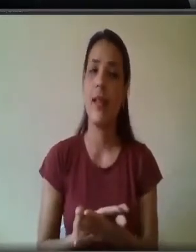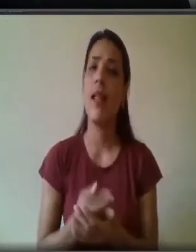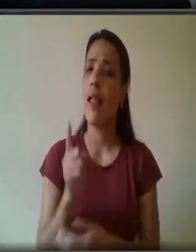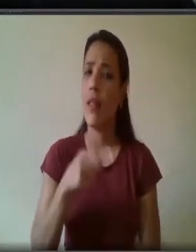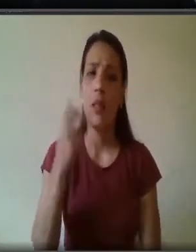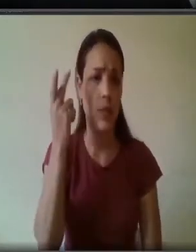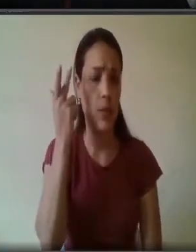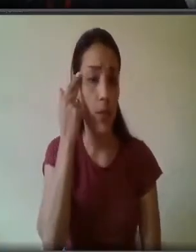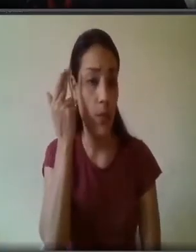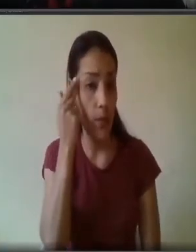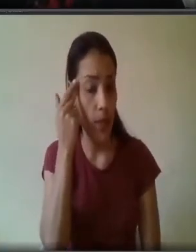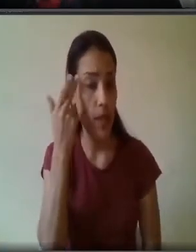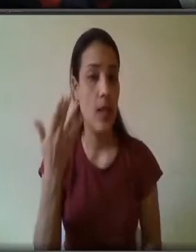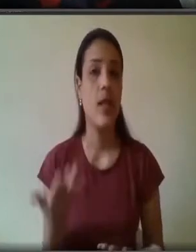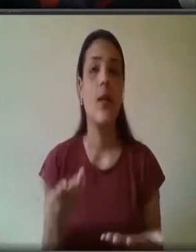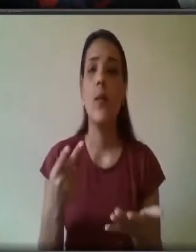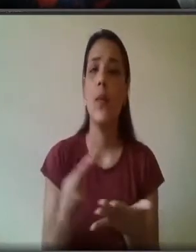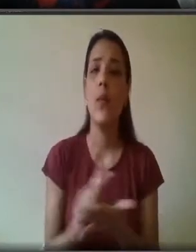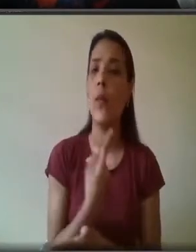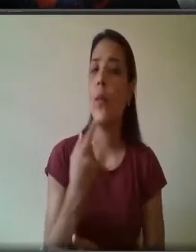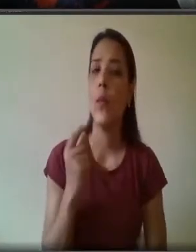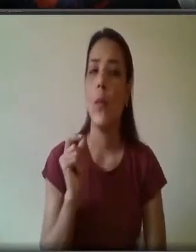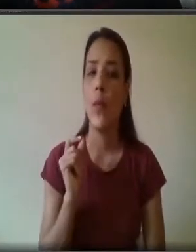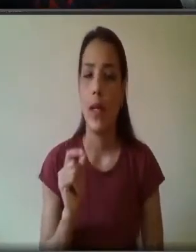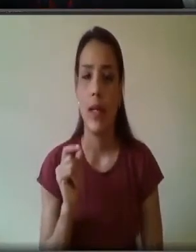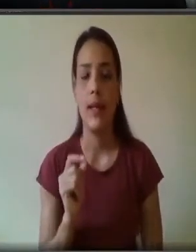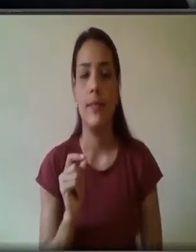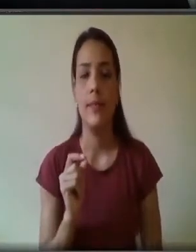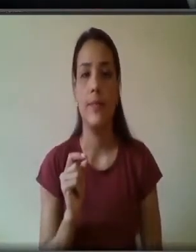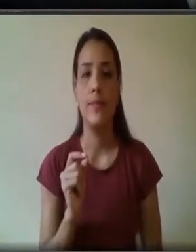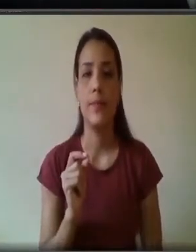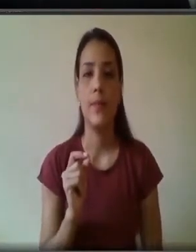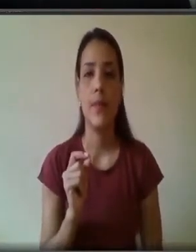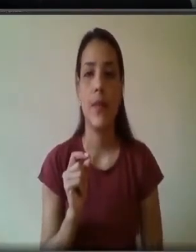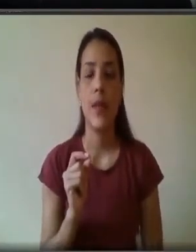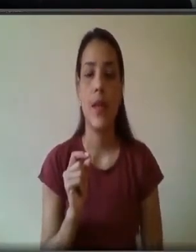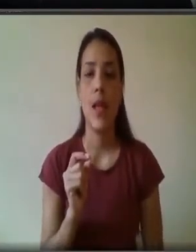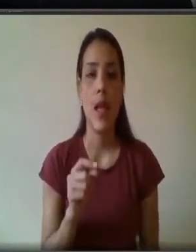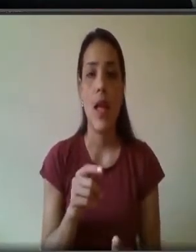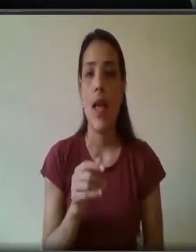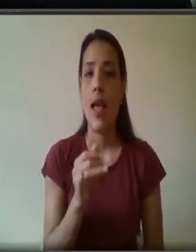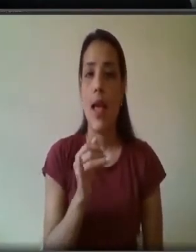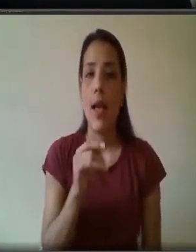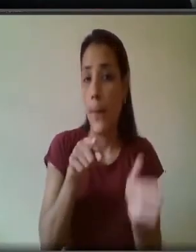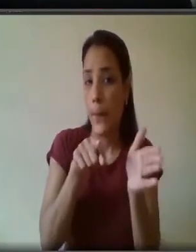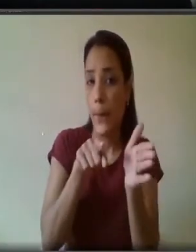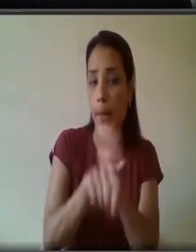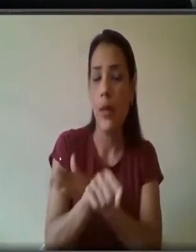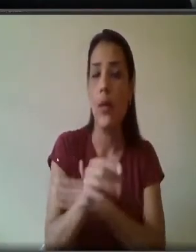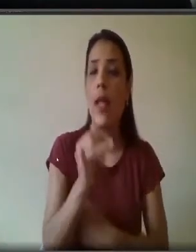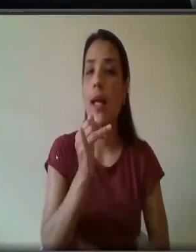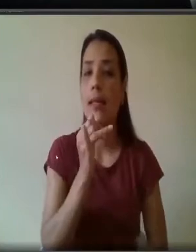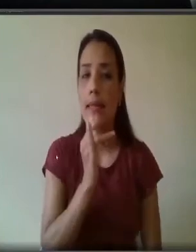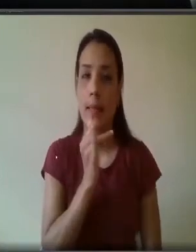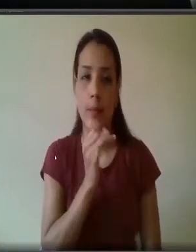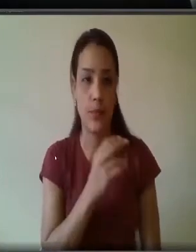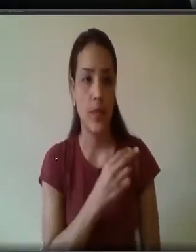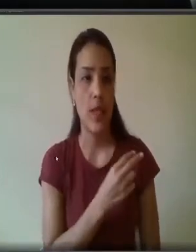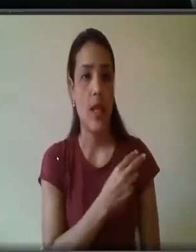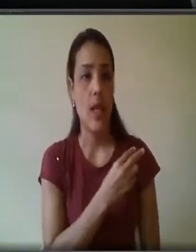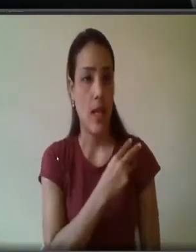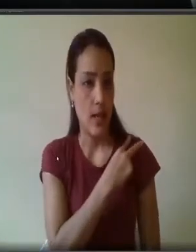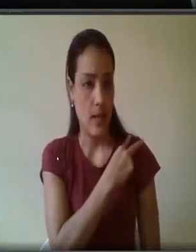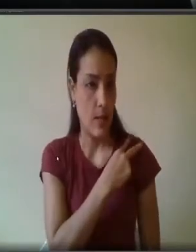comum acontecer conosco uma pergunta, principalmente o aluno do terceiro ano do ensino